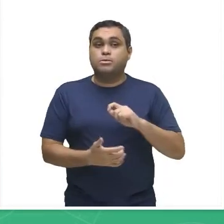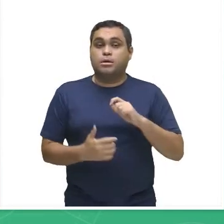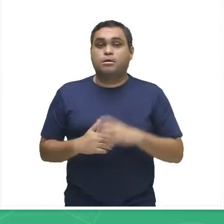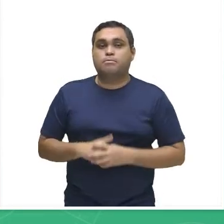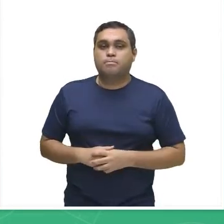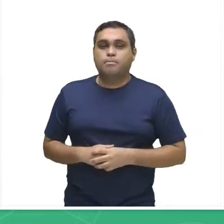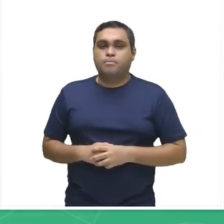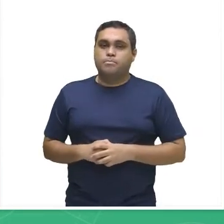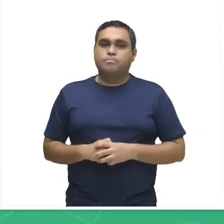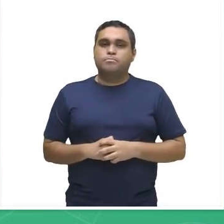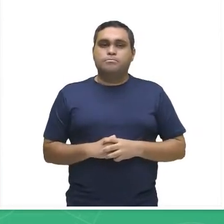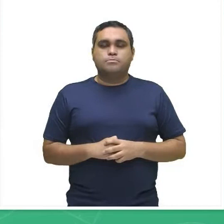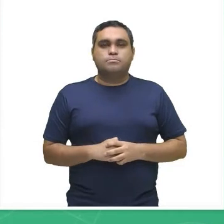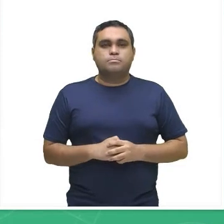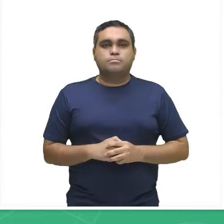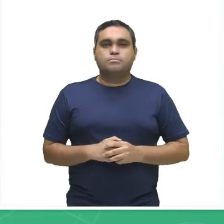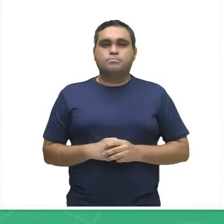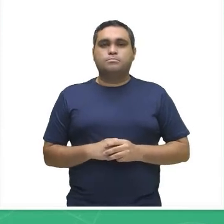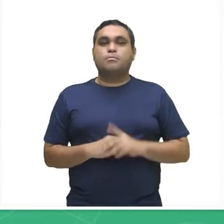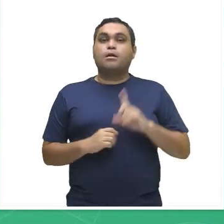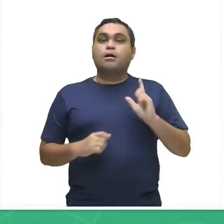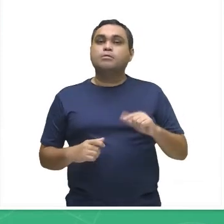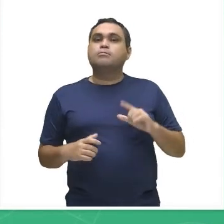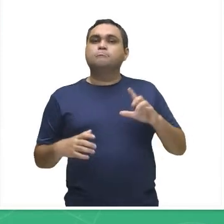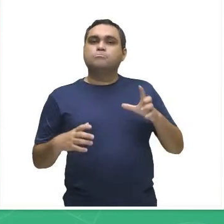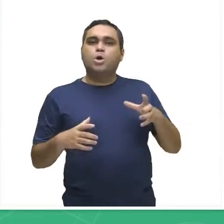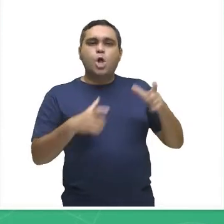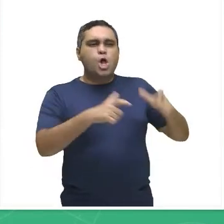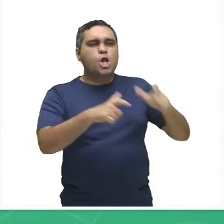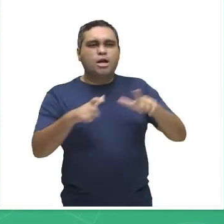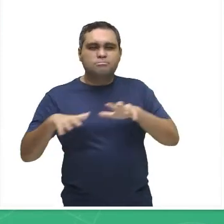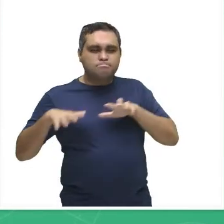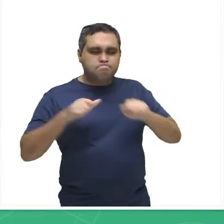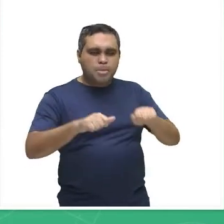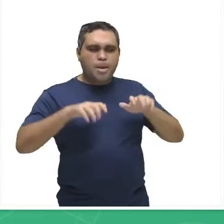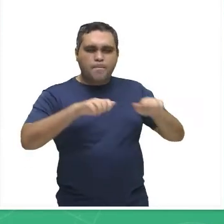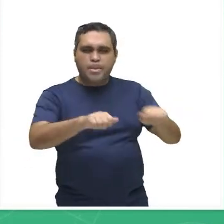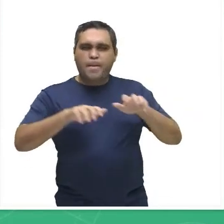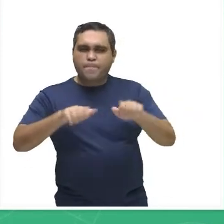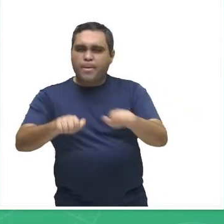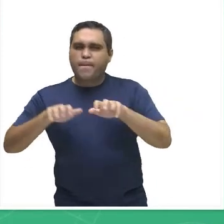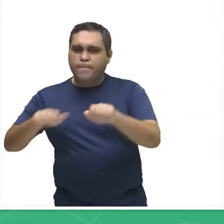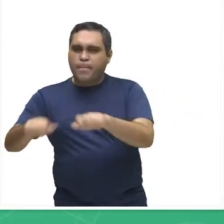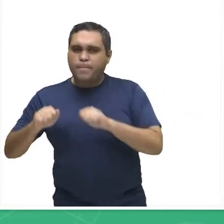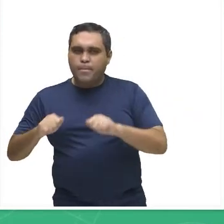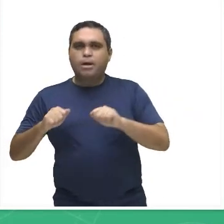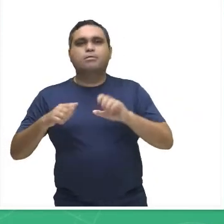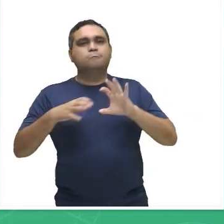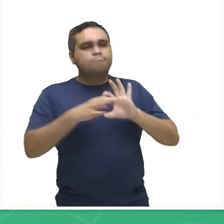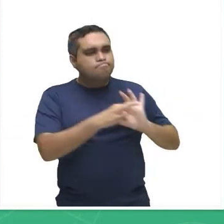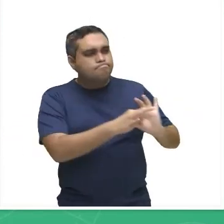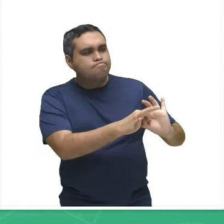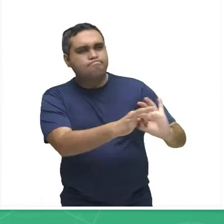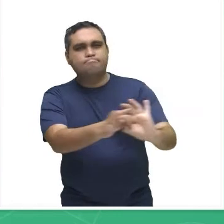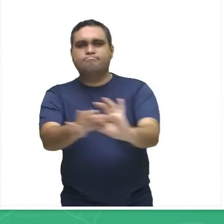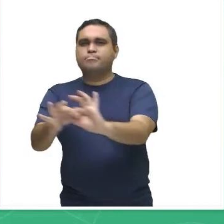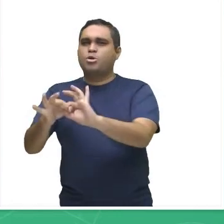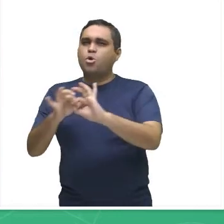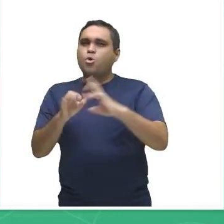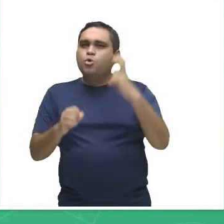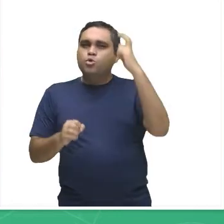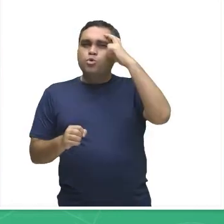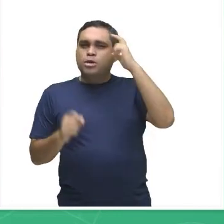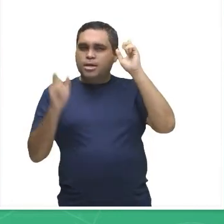uma integração cultural e o chamado helenismo, que vai ser ali a fusão